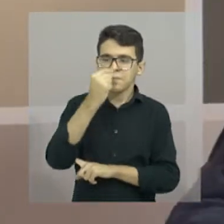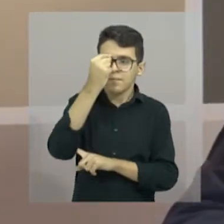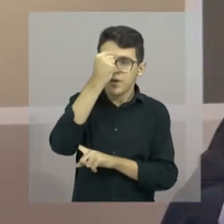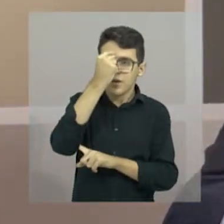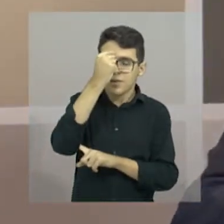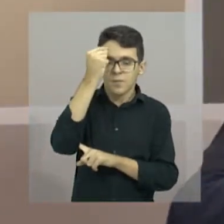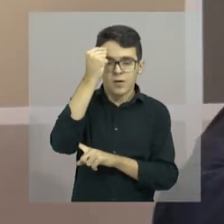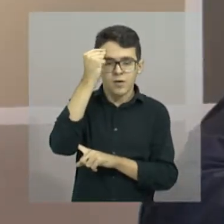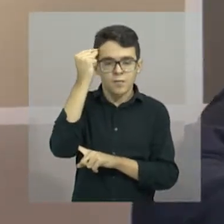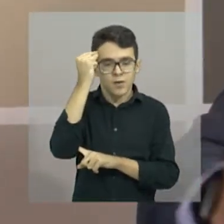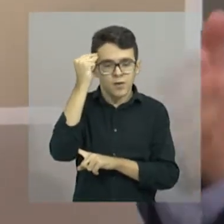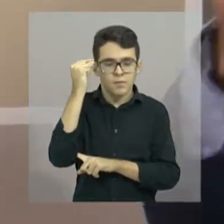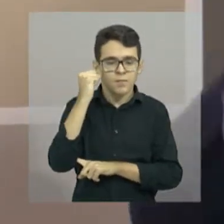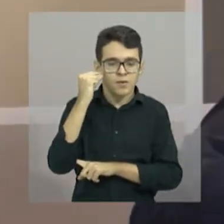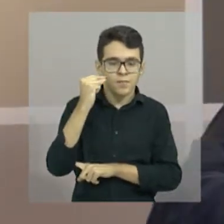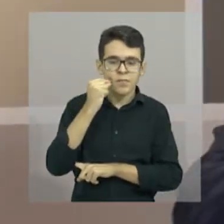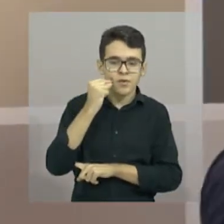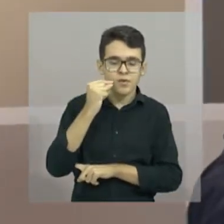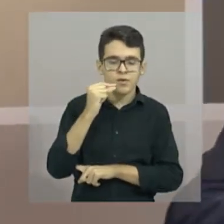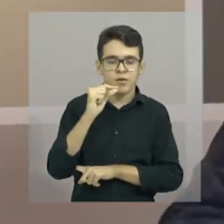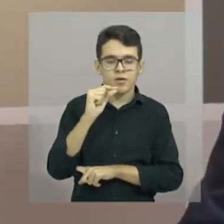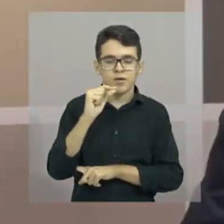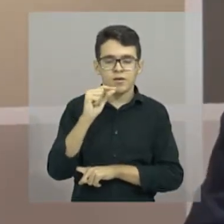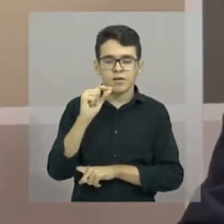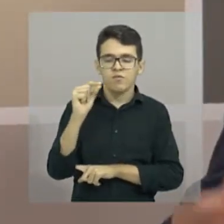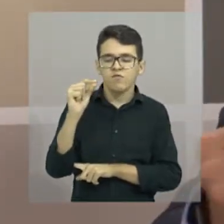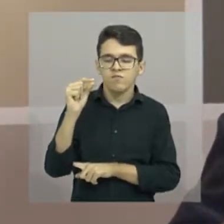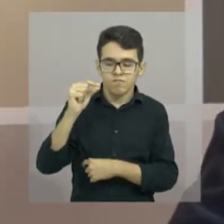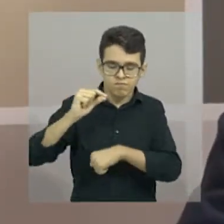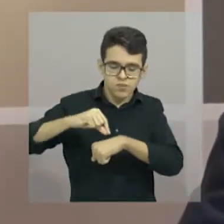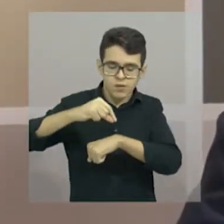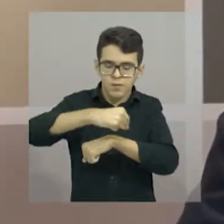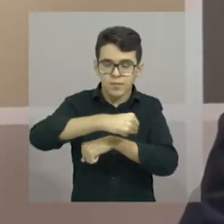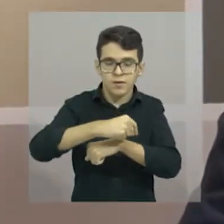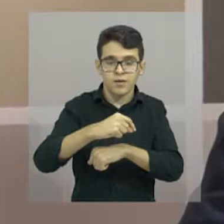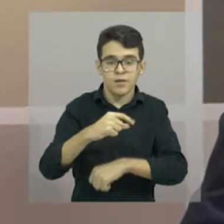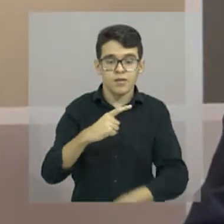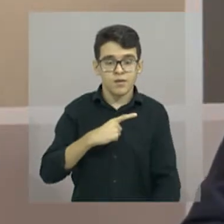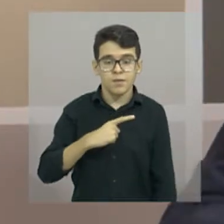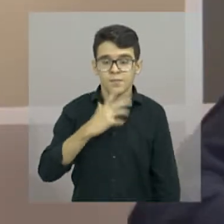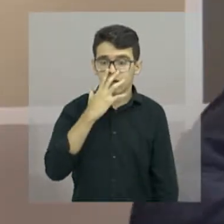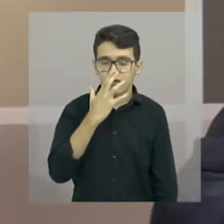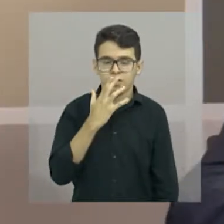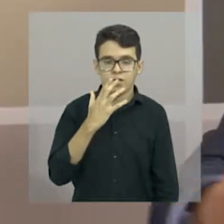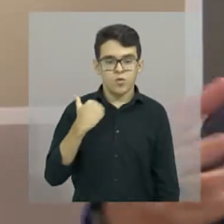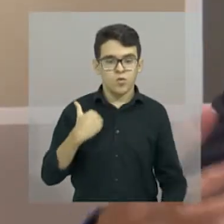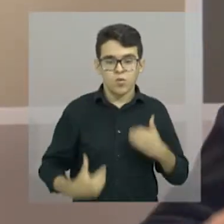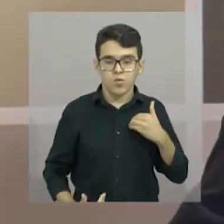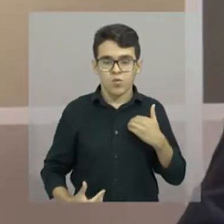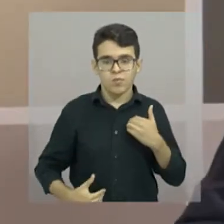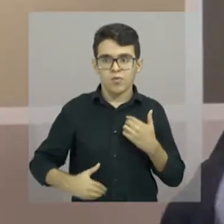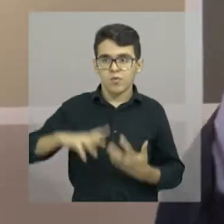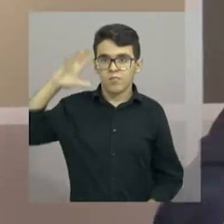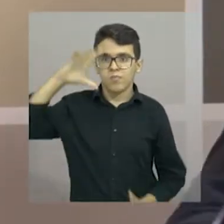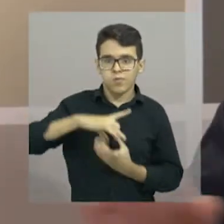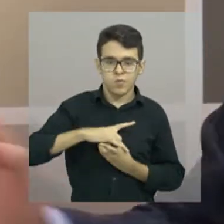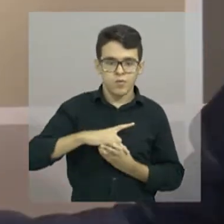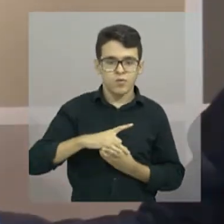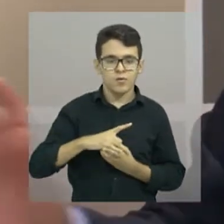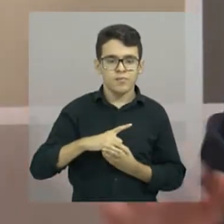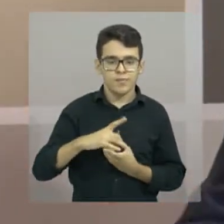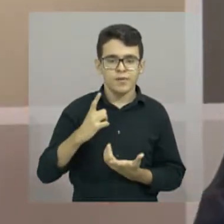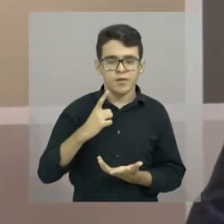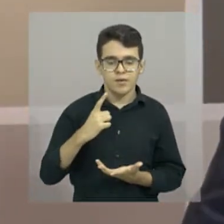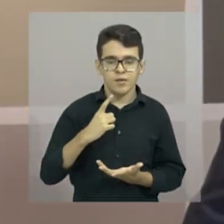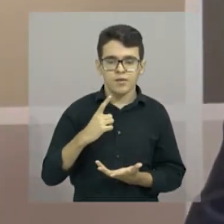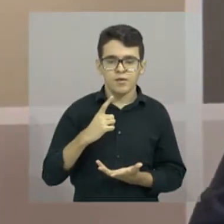sintomas da doença e alivia alguns sintomas. Que é uma doença difícil de tratar, uma doença que tem que envolver vários profissionais, mas sem a fisioterapia,